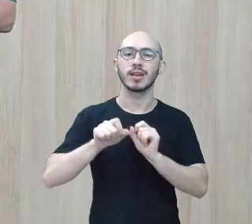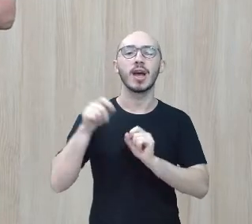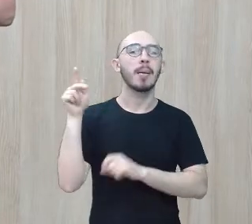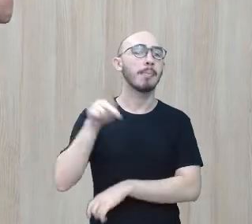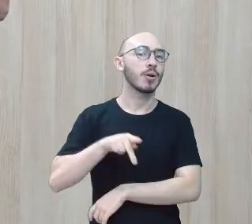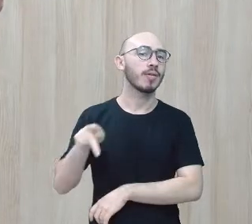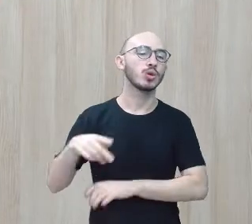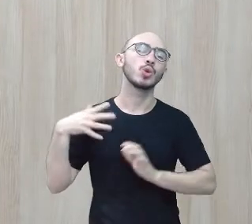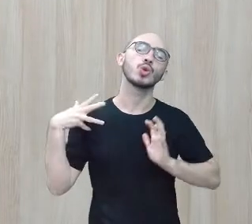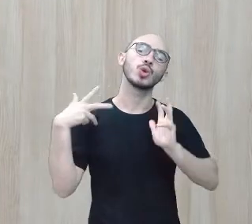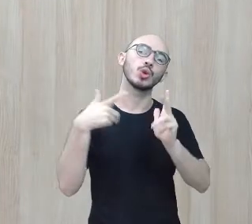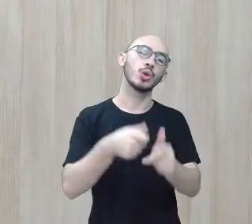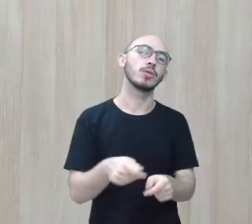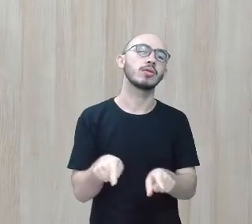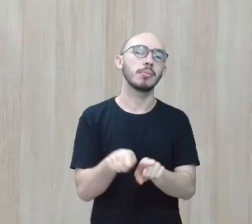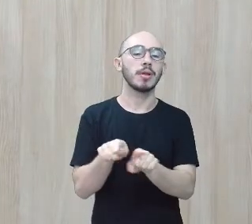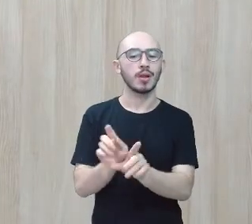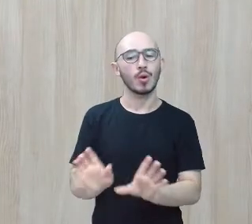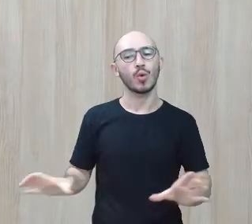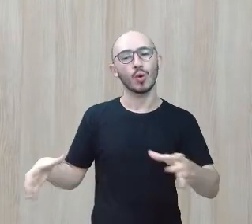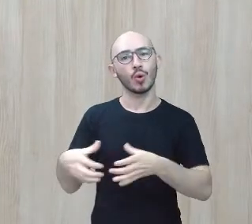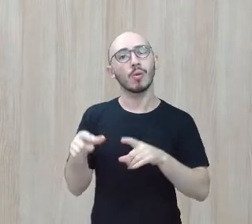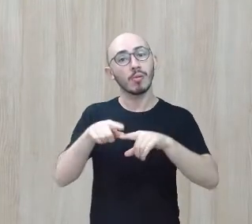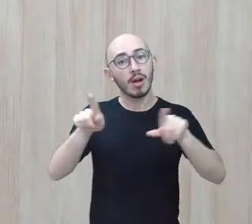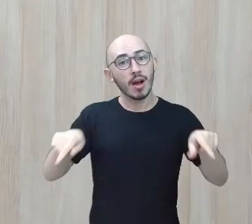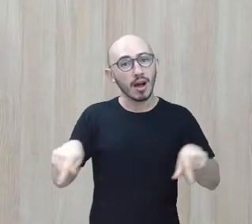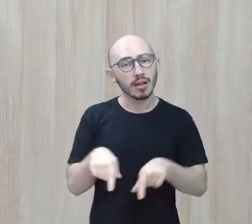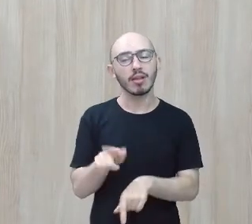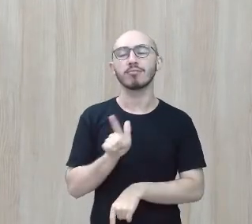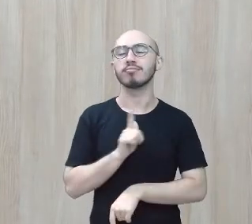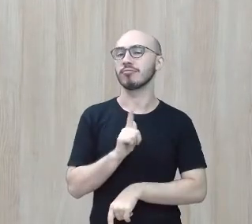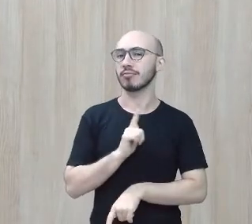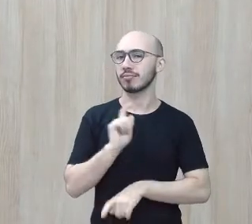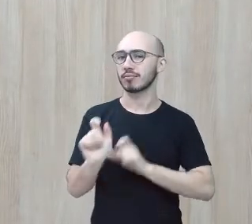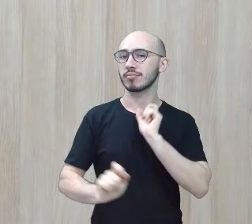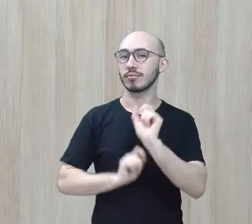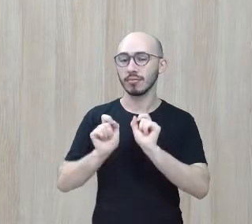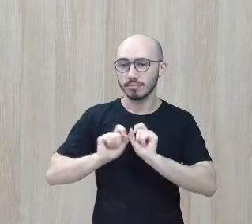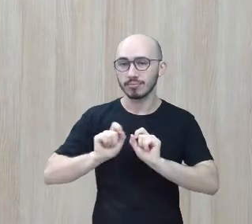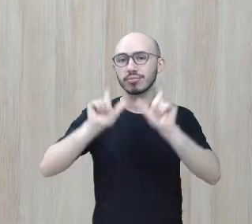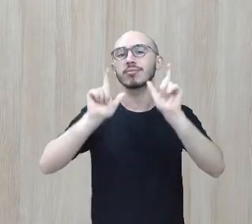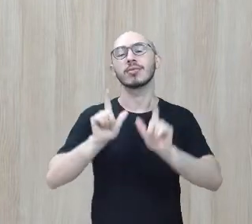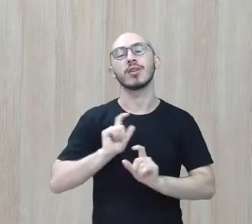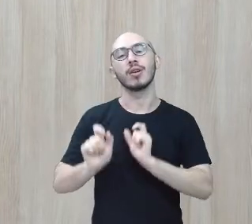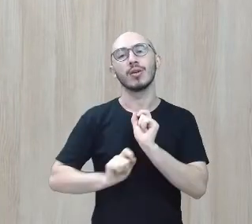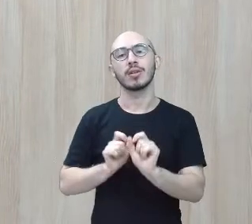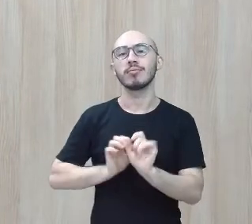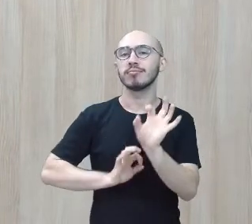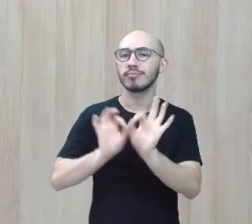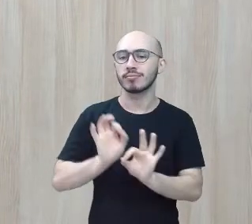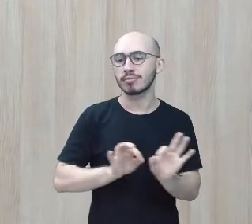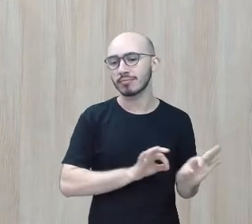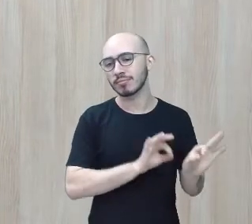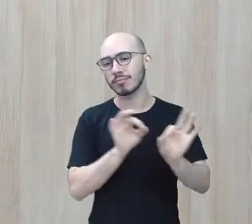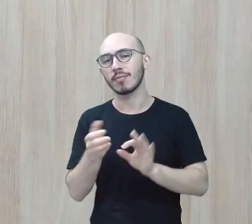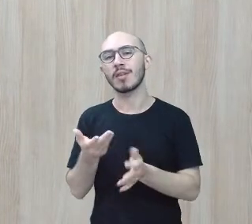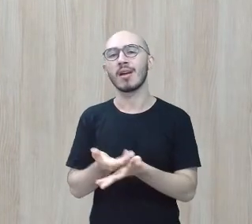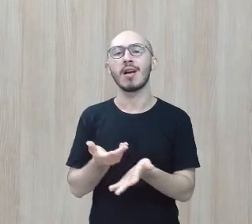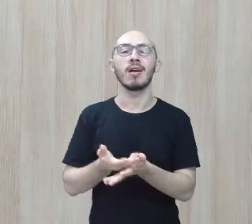a equipe aqui de estúdio que estão assim ligadinhos, fazendo de tudo para que essa aula